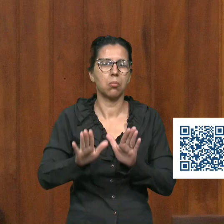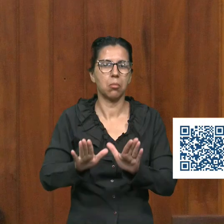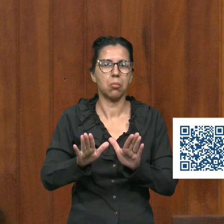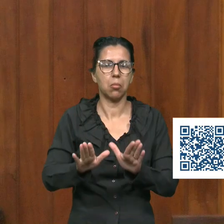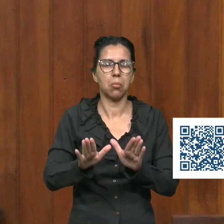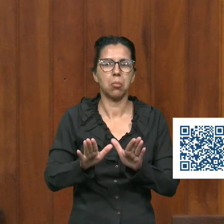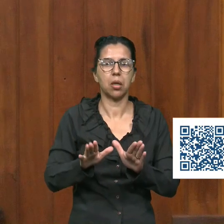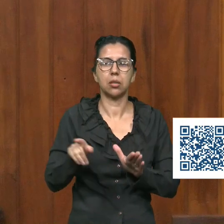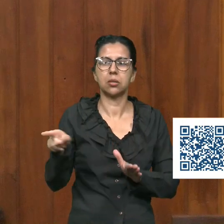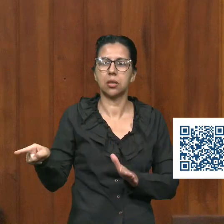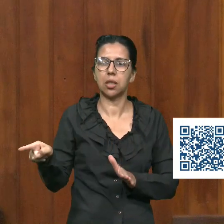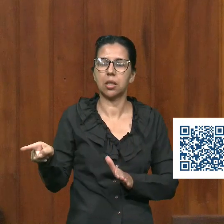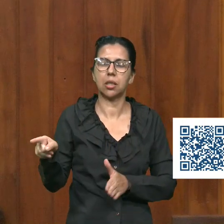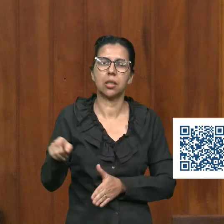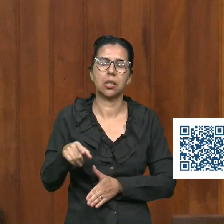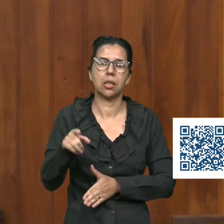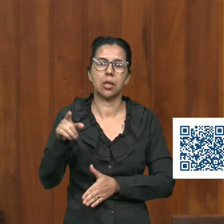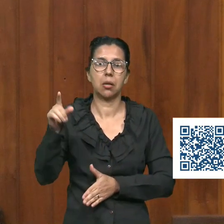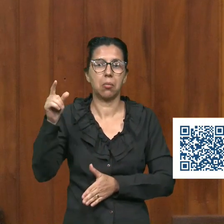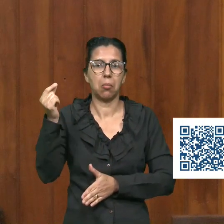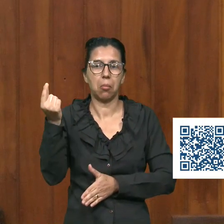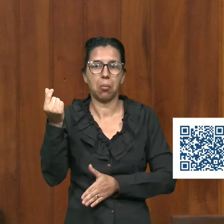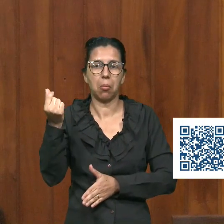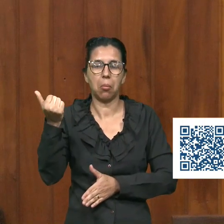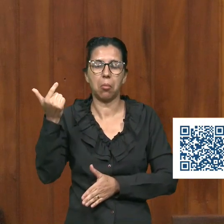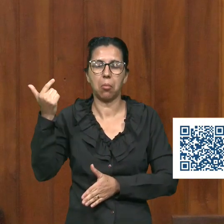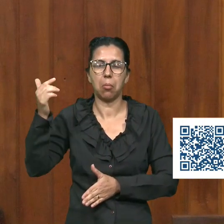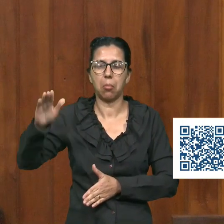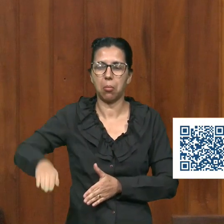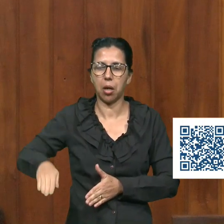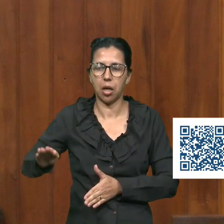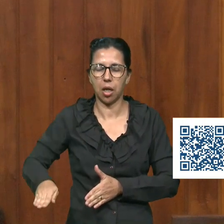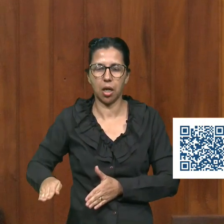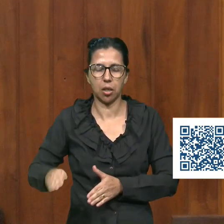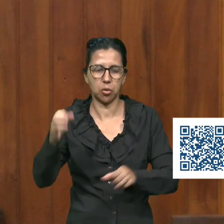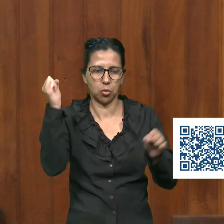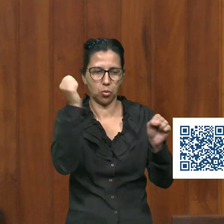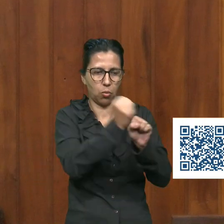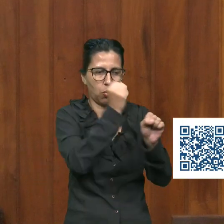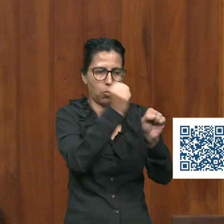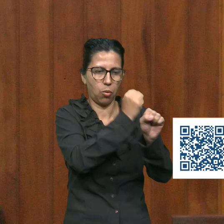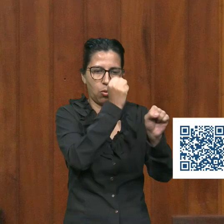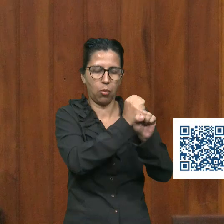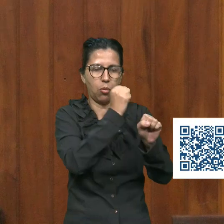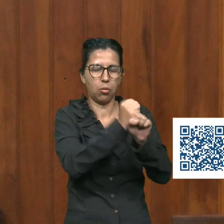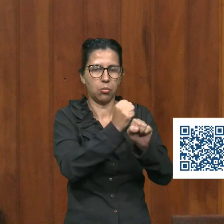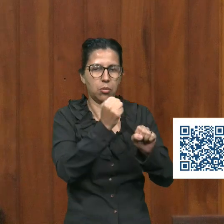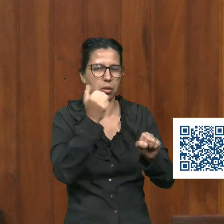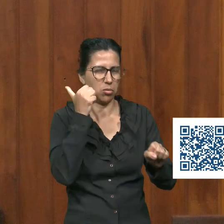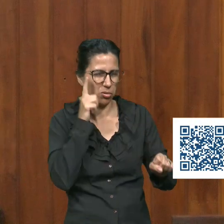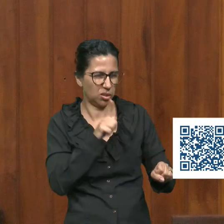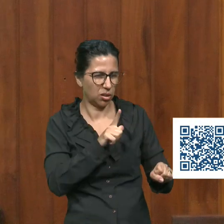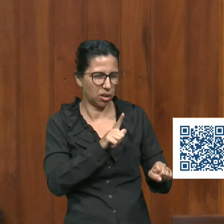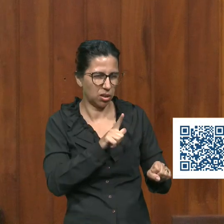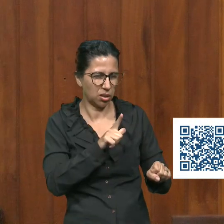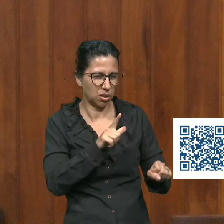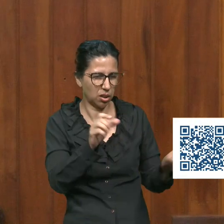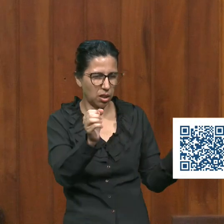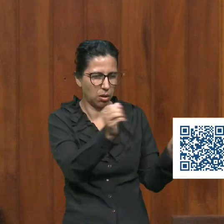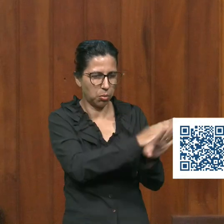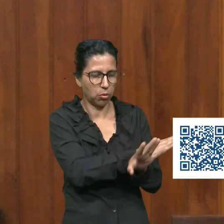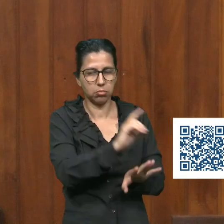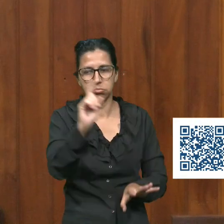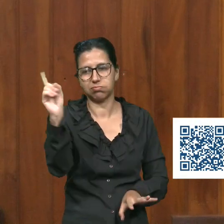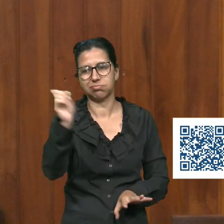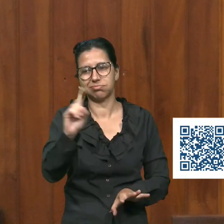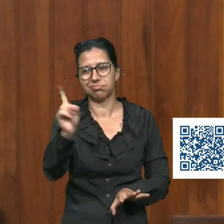barato, depois que ganha a licitação, não vai conseguir executar a obra, porque é muito baixo o preço que ela colocou. Aí a prefeitura vem e